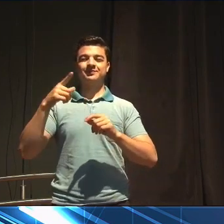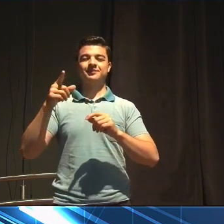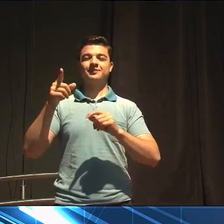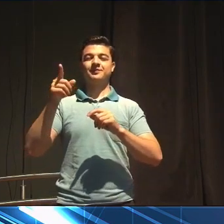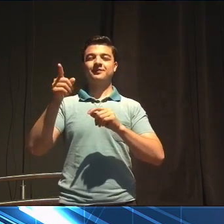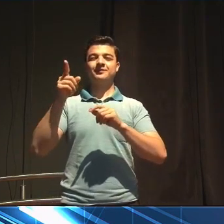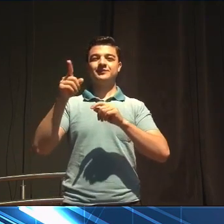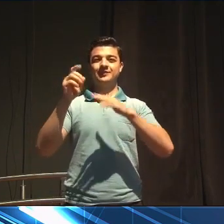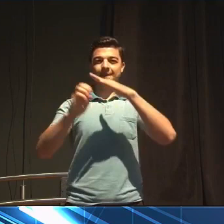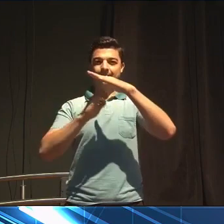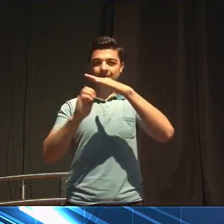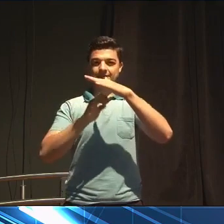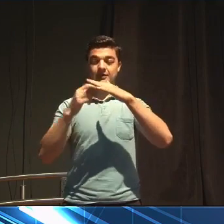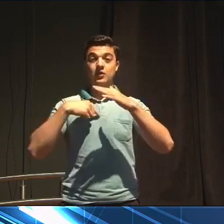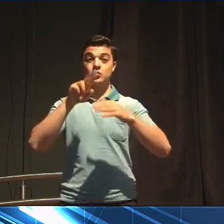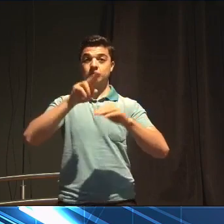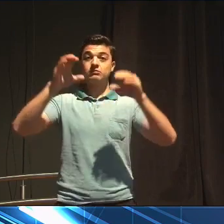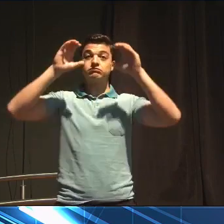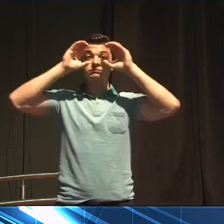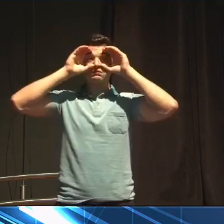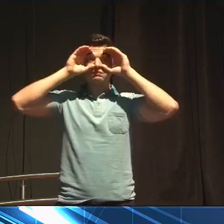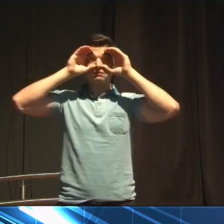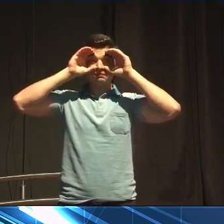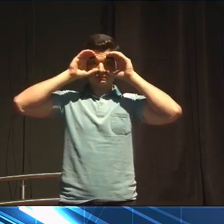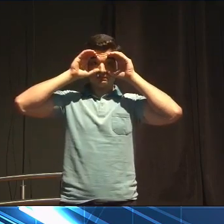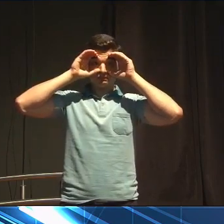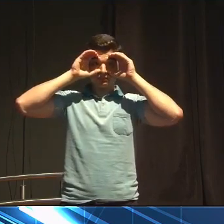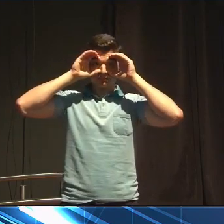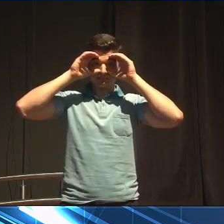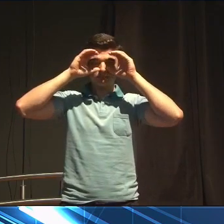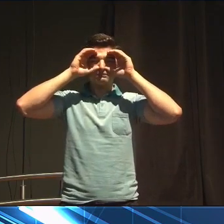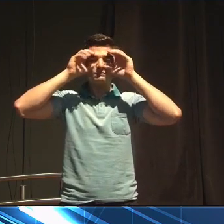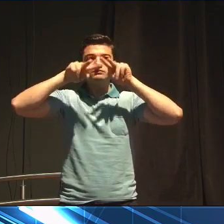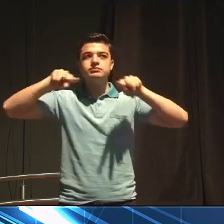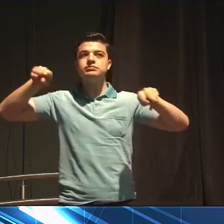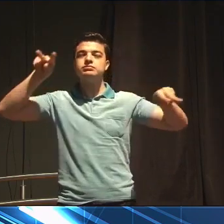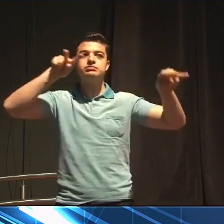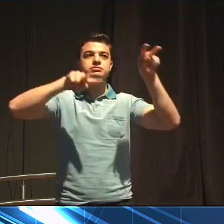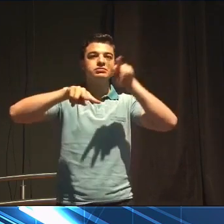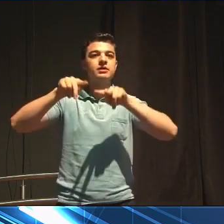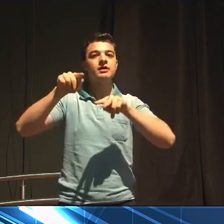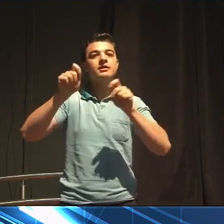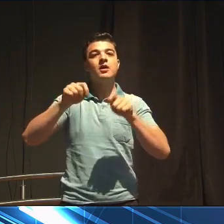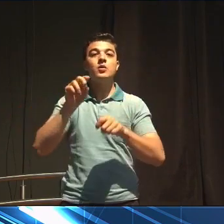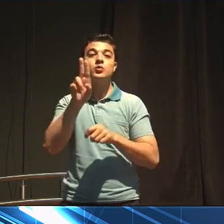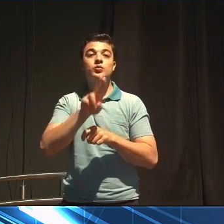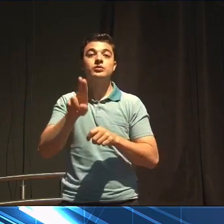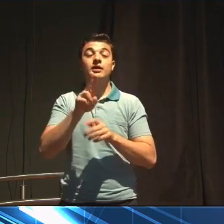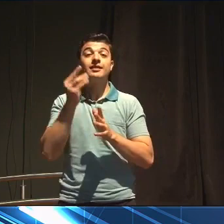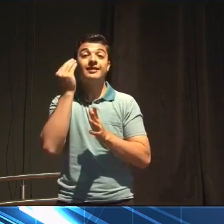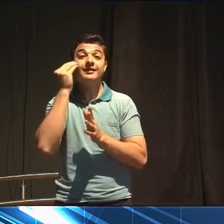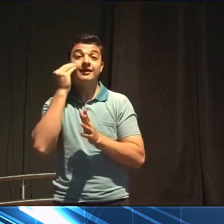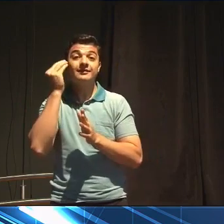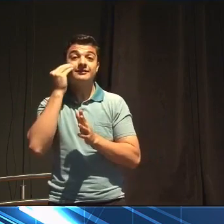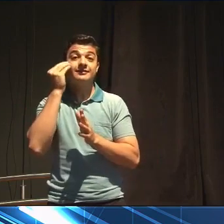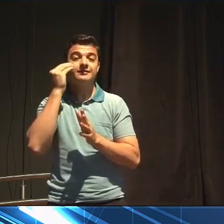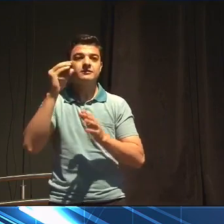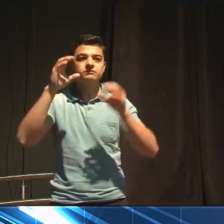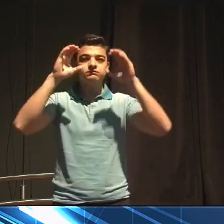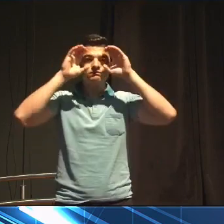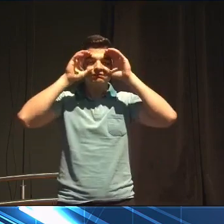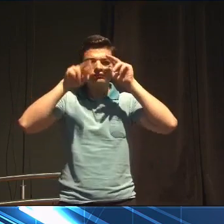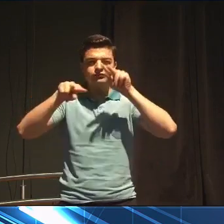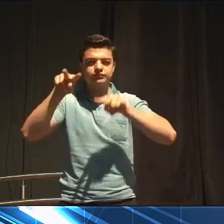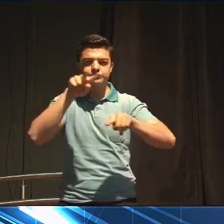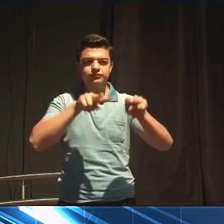VR, e eu achei muito legal. Eles estão explorando fazer teste de usabilidade de produto, usando técnica do metaverso, né.